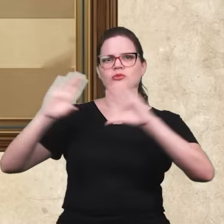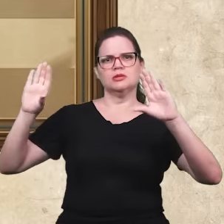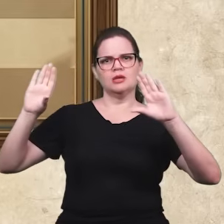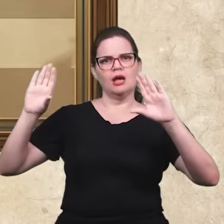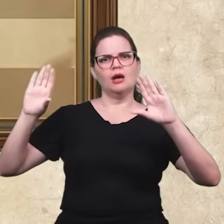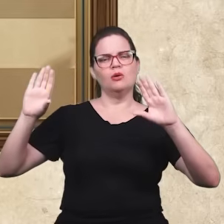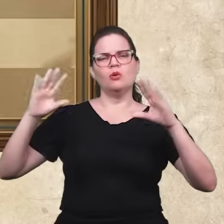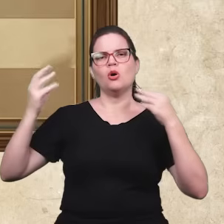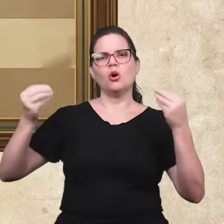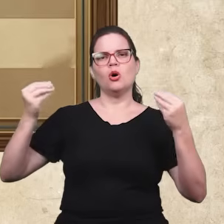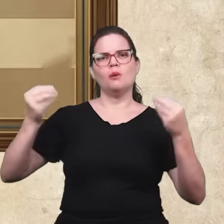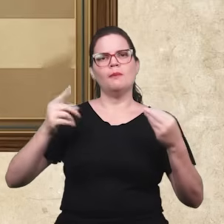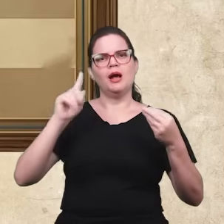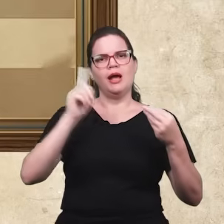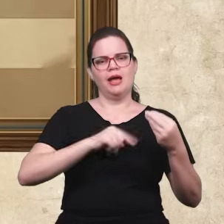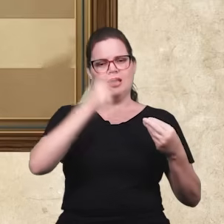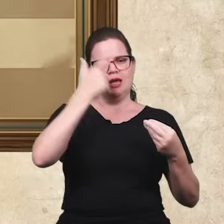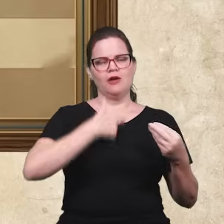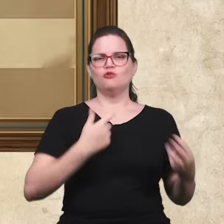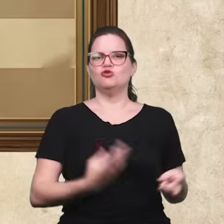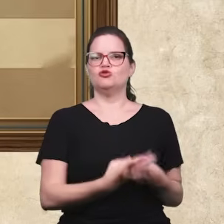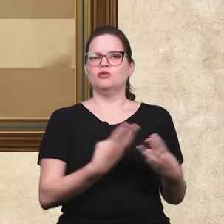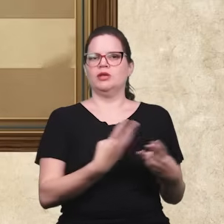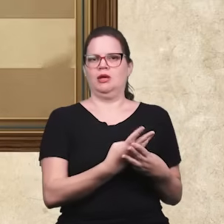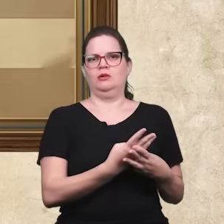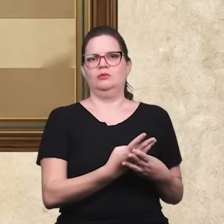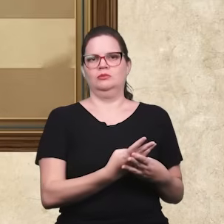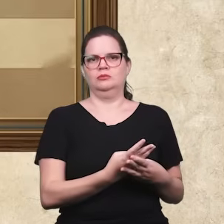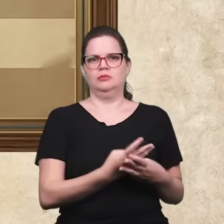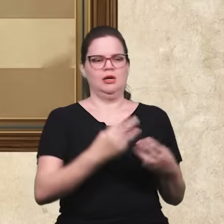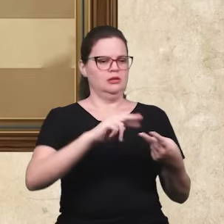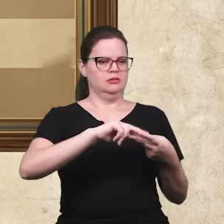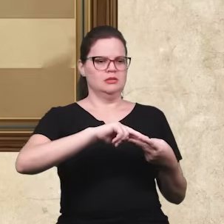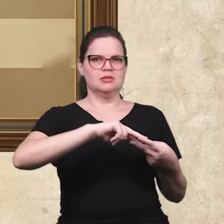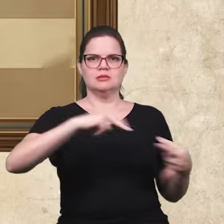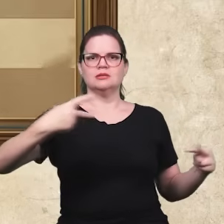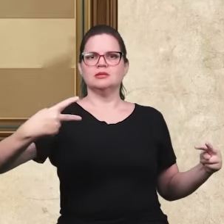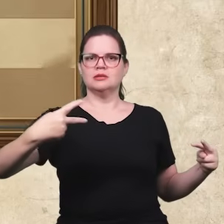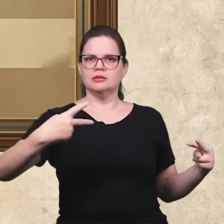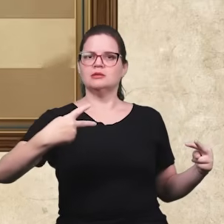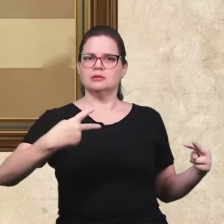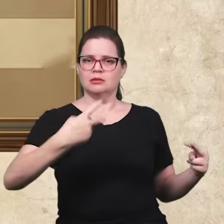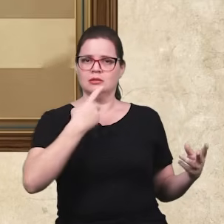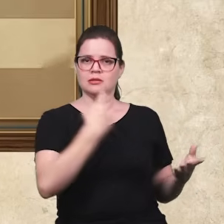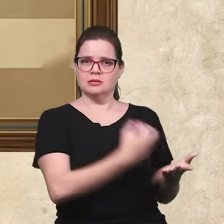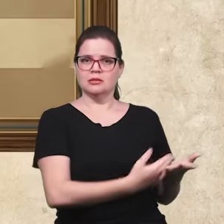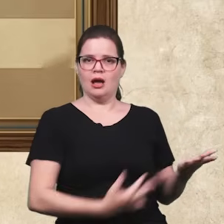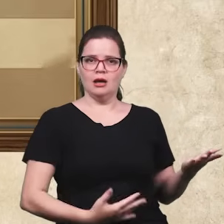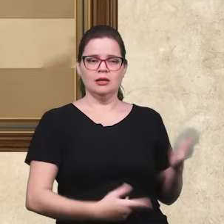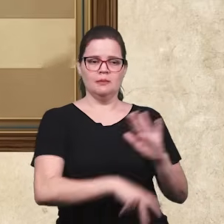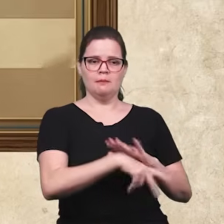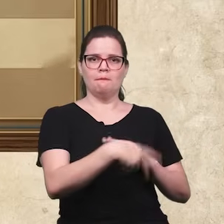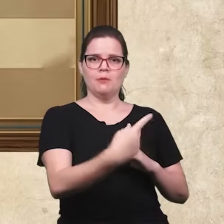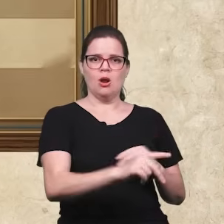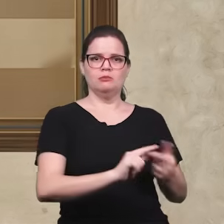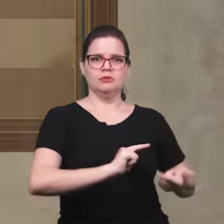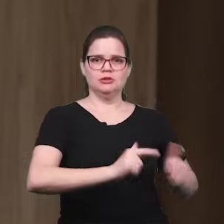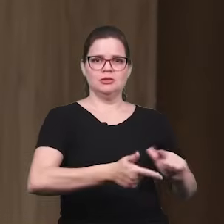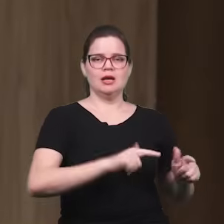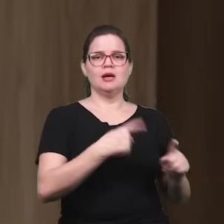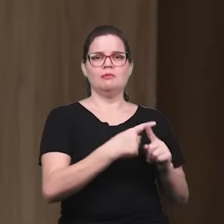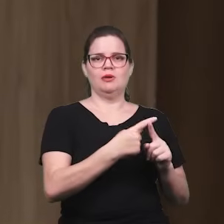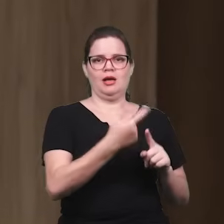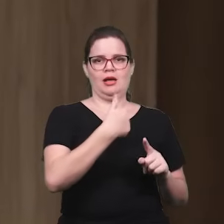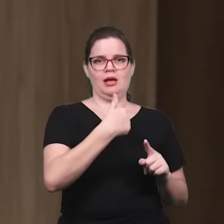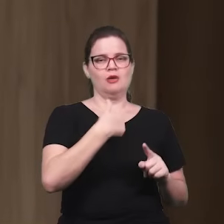entrada no reino de Deus era ser membro consanguíneo da nação de Israel, ser filho de Abraão, né? E